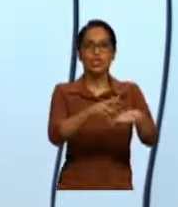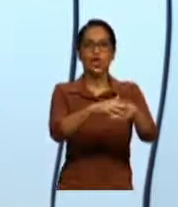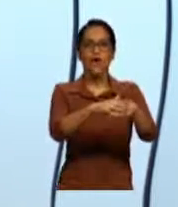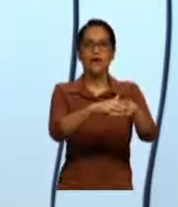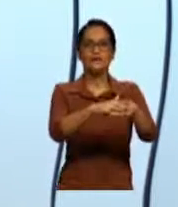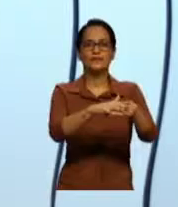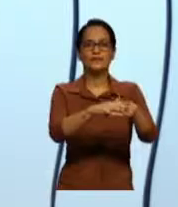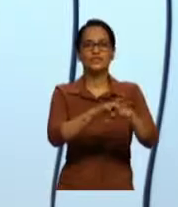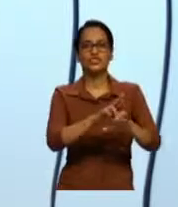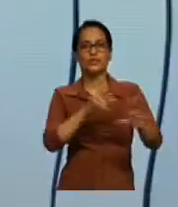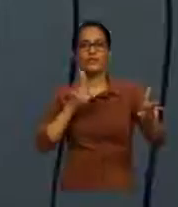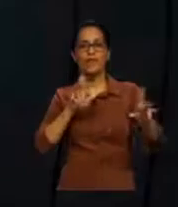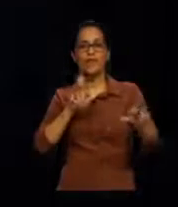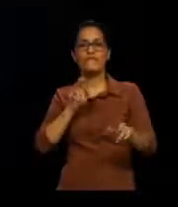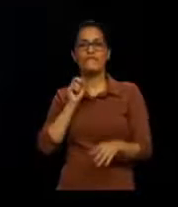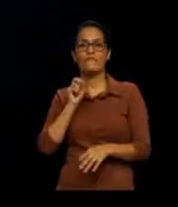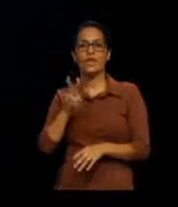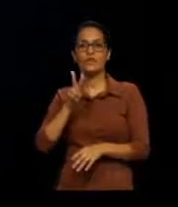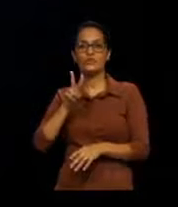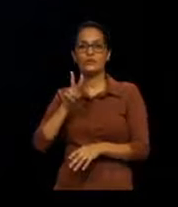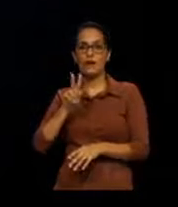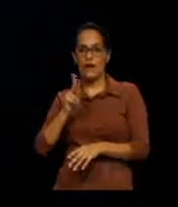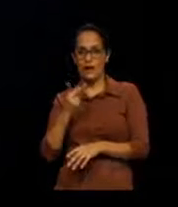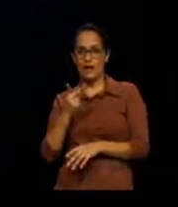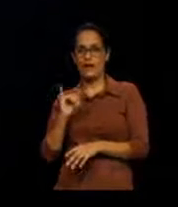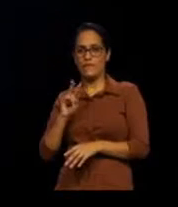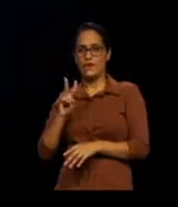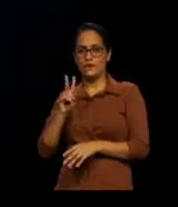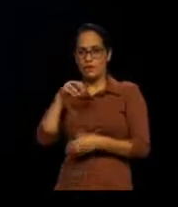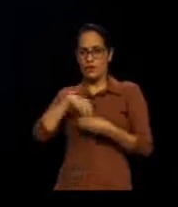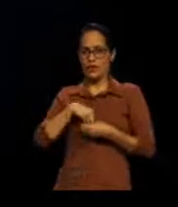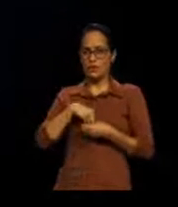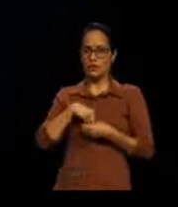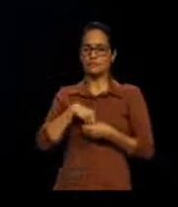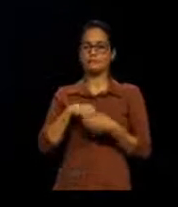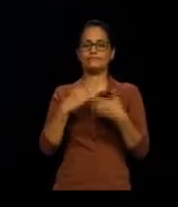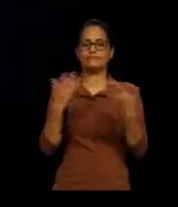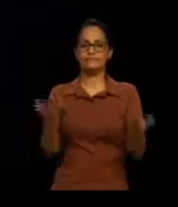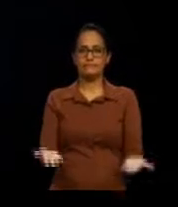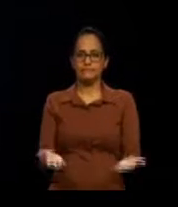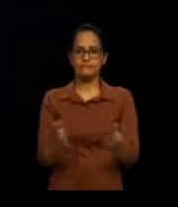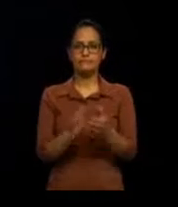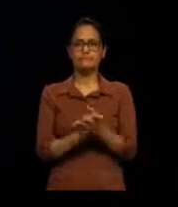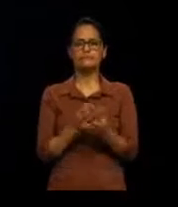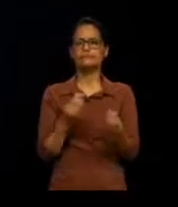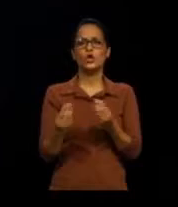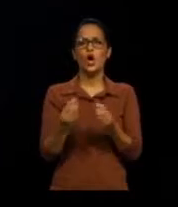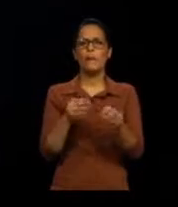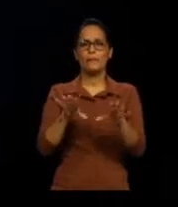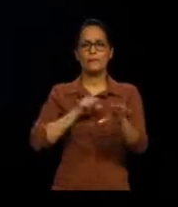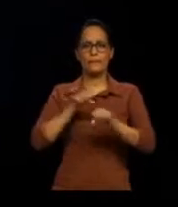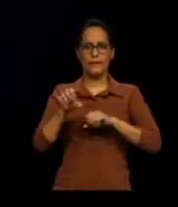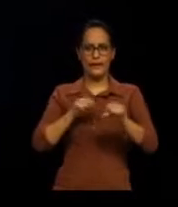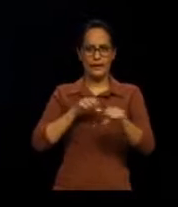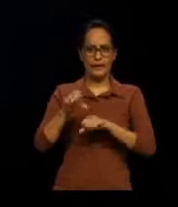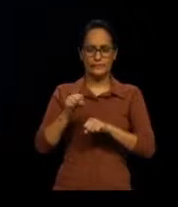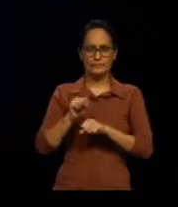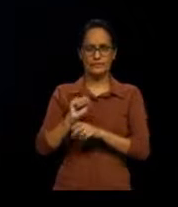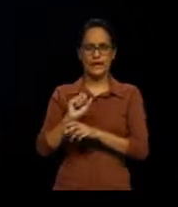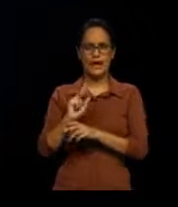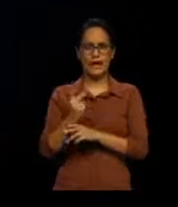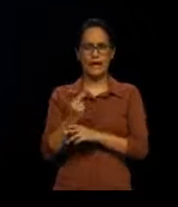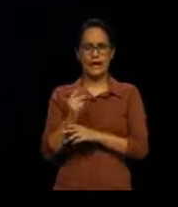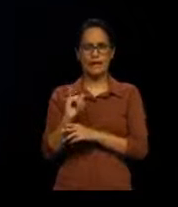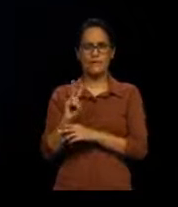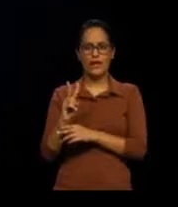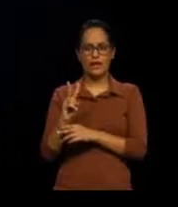com isso, então, vamos entender como que ocorre essa infecção. Primeira coisa, a gente sabe que o vírus de HIV é